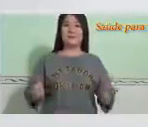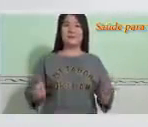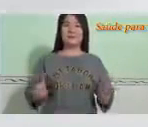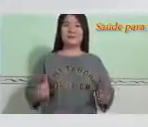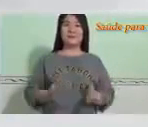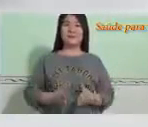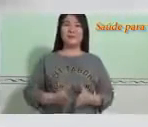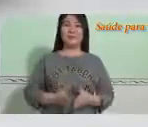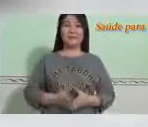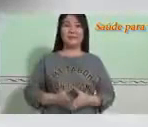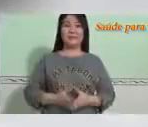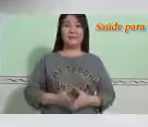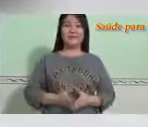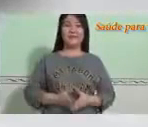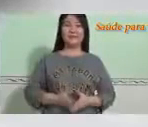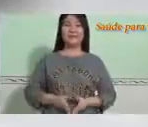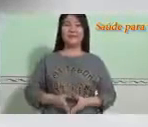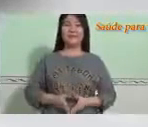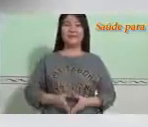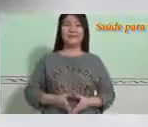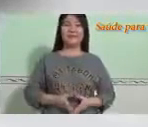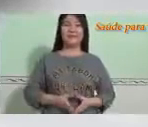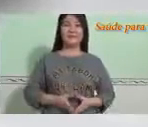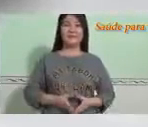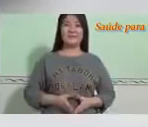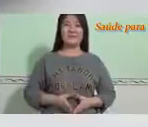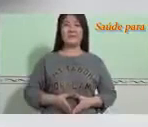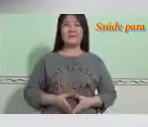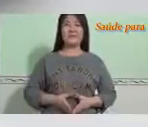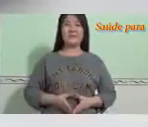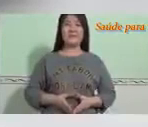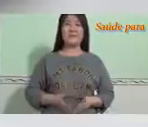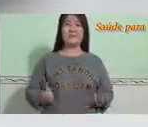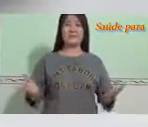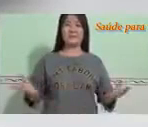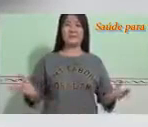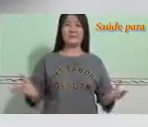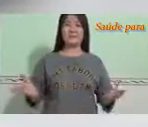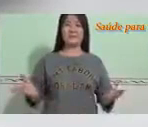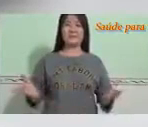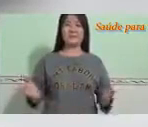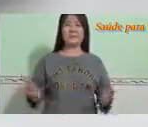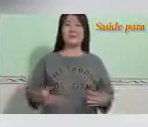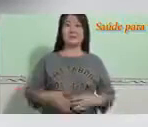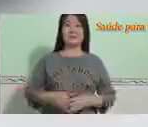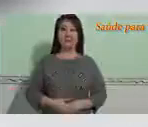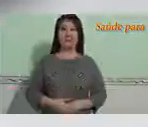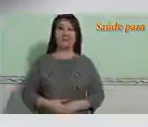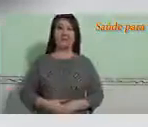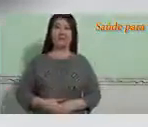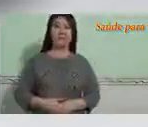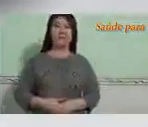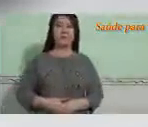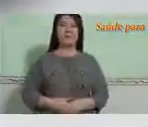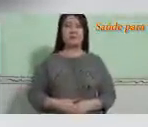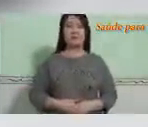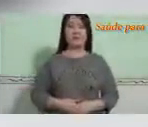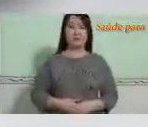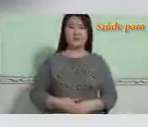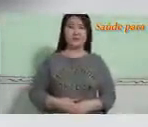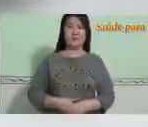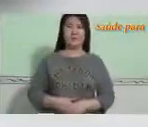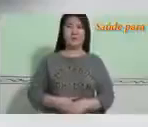3. PLEURISIA, a pleurisia é um problema inflamatório que afeta a pleura, vírgula, uma fina camada de tecido que reveste os pulmões e o